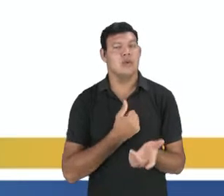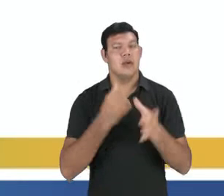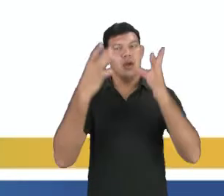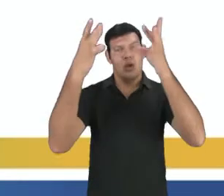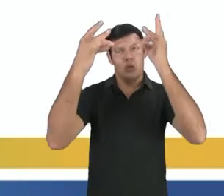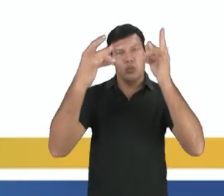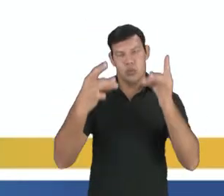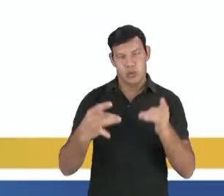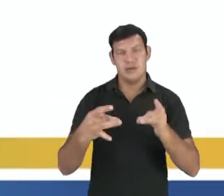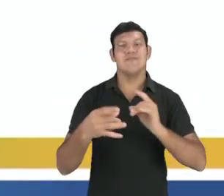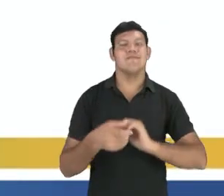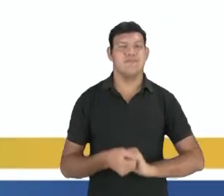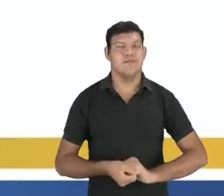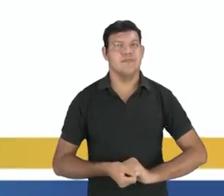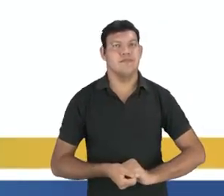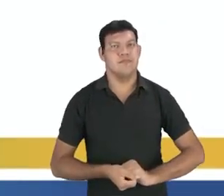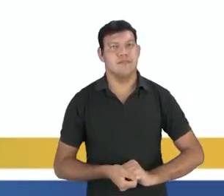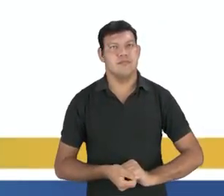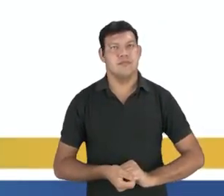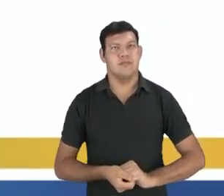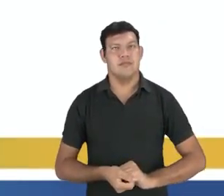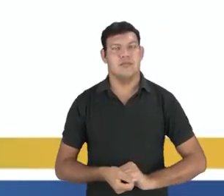escrito como produto de números primos.